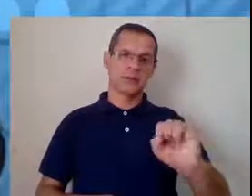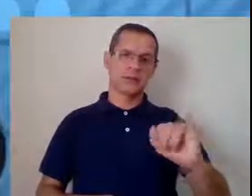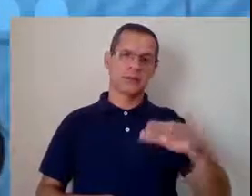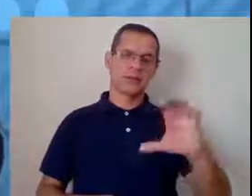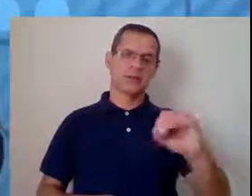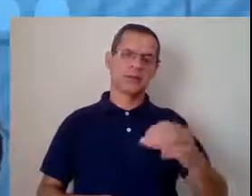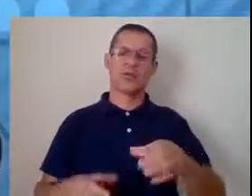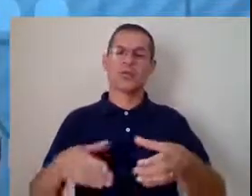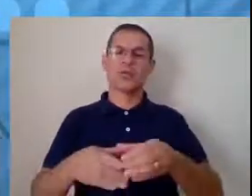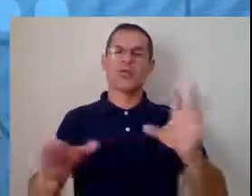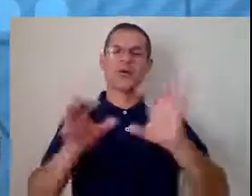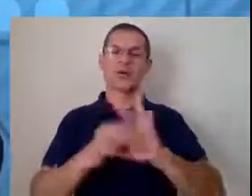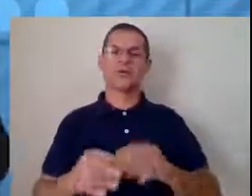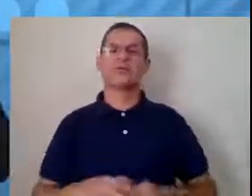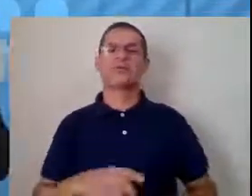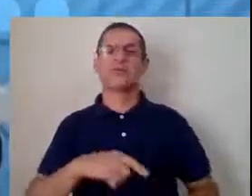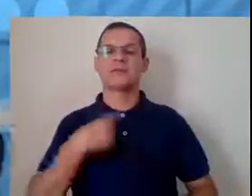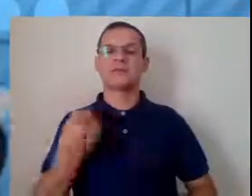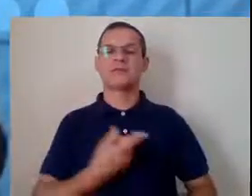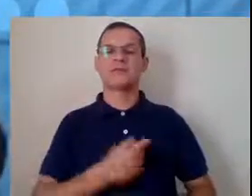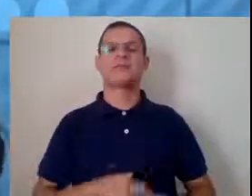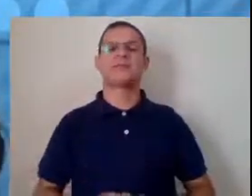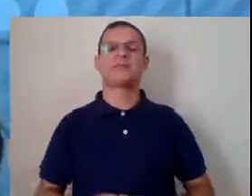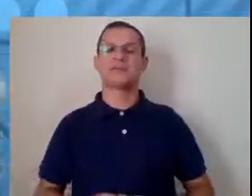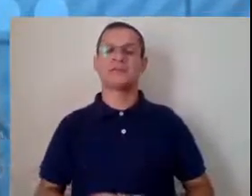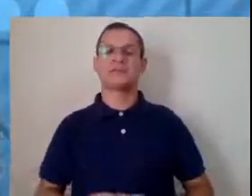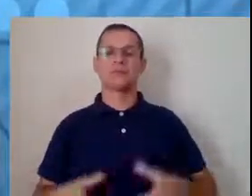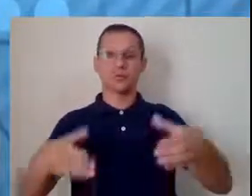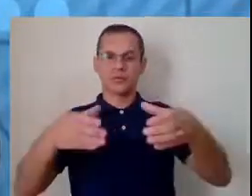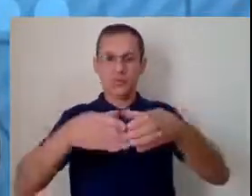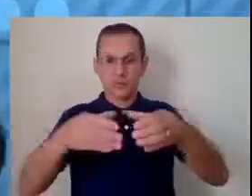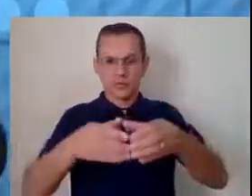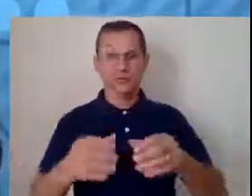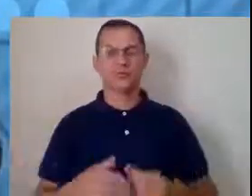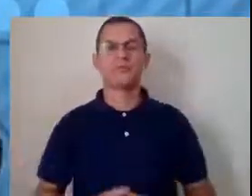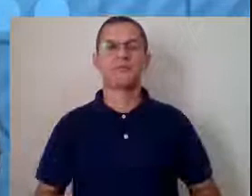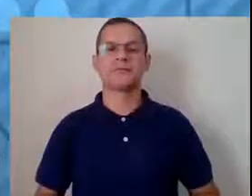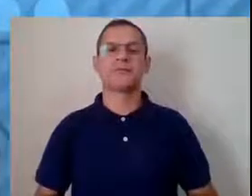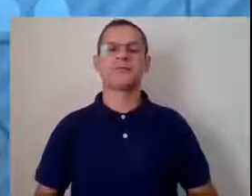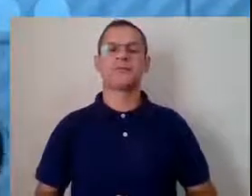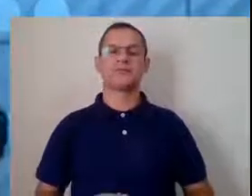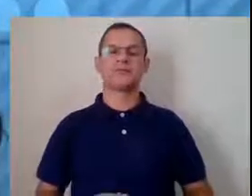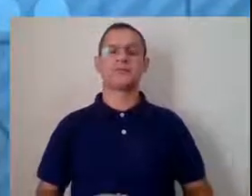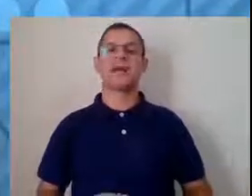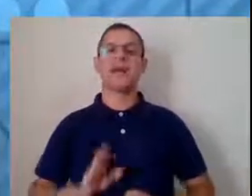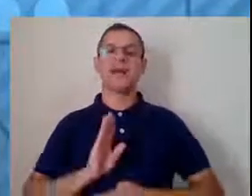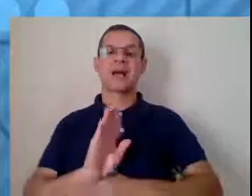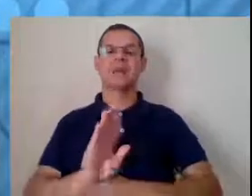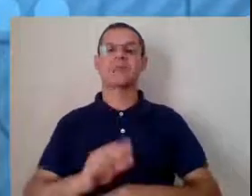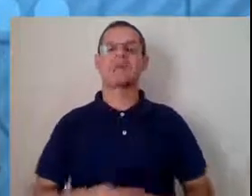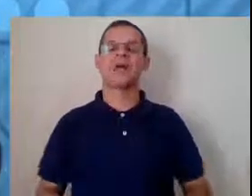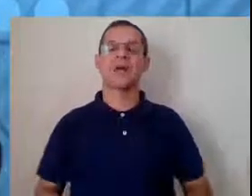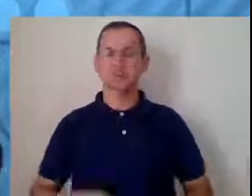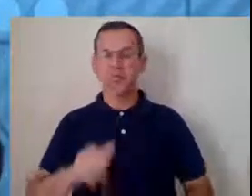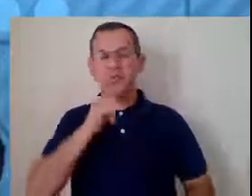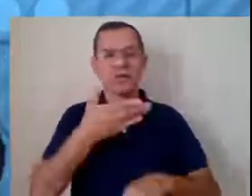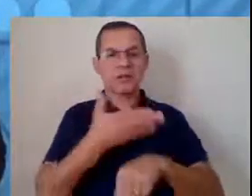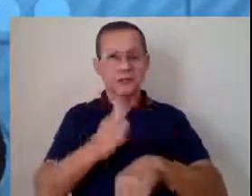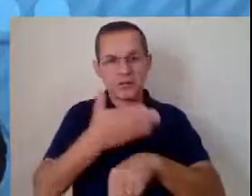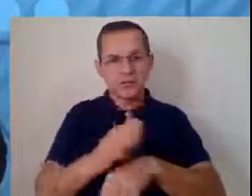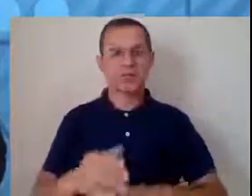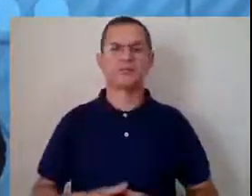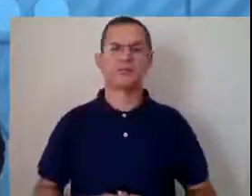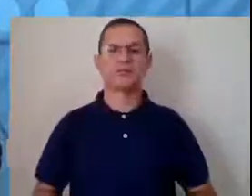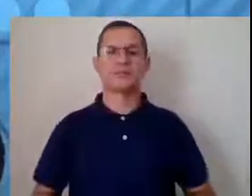as relações aí que nós temos entre os conjuntos, tá? E serve para quê? Um exemplo prático